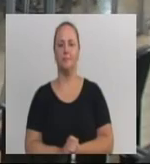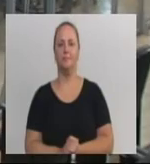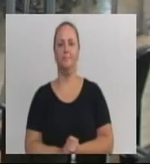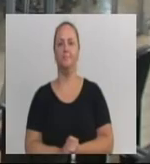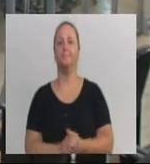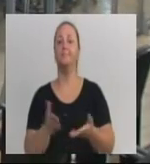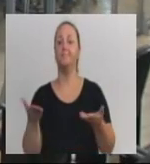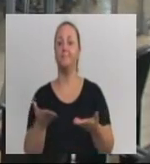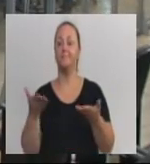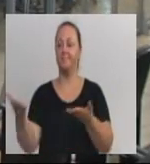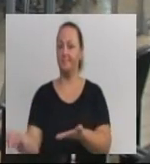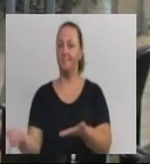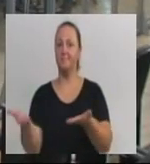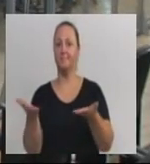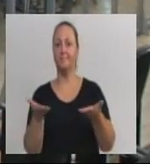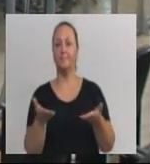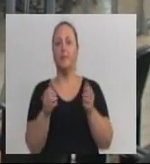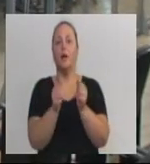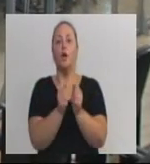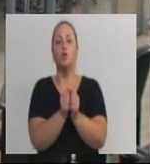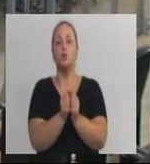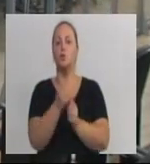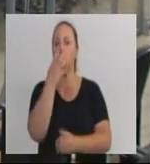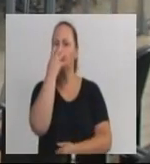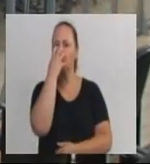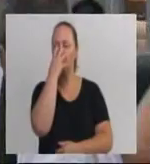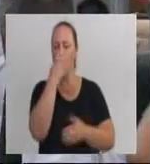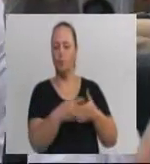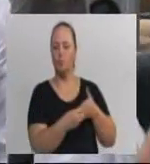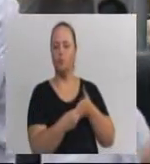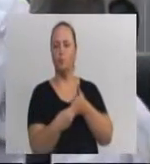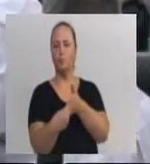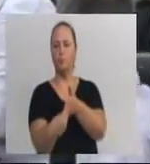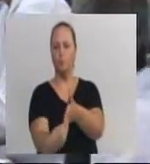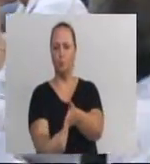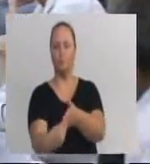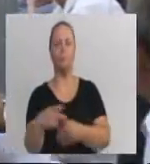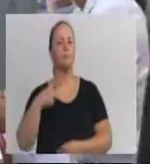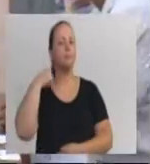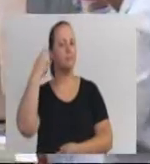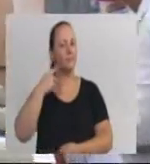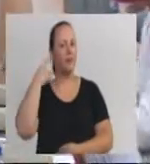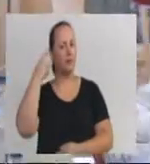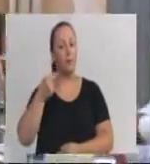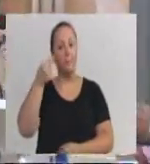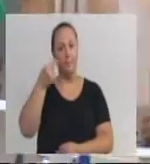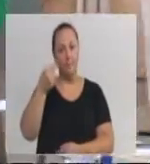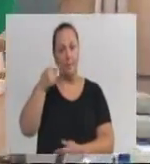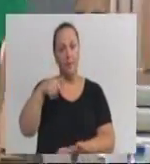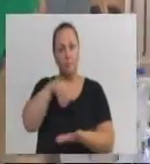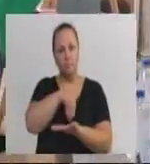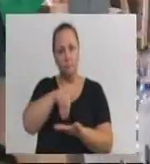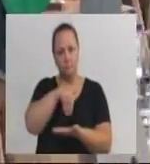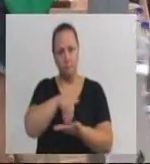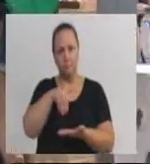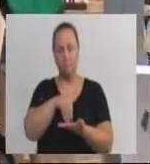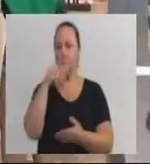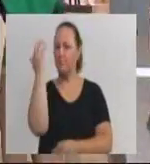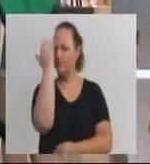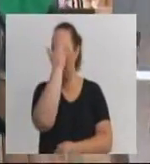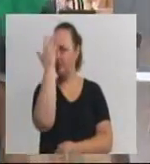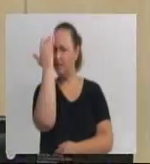Será recepcionada aqui com seu cão-guia, pelo vereador, primeiro secretário desta casa, vereador Célio Dias.